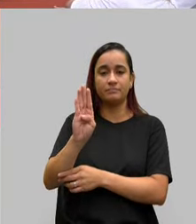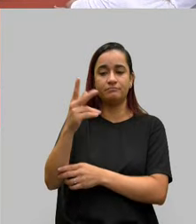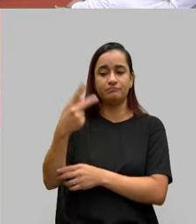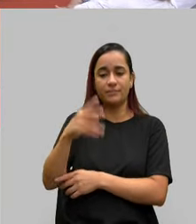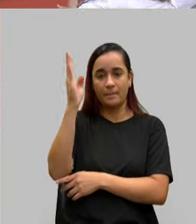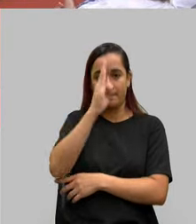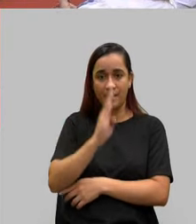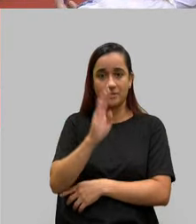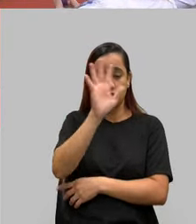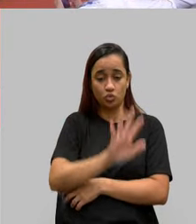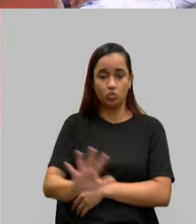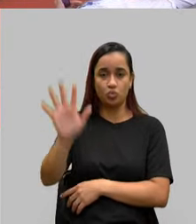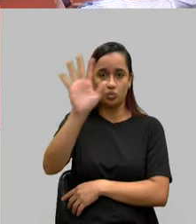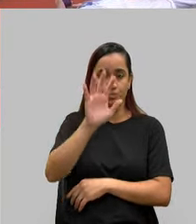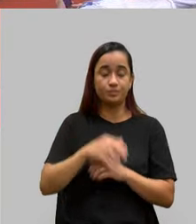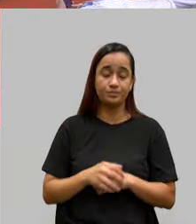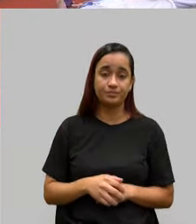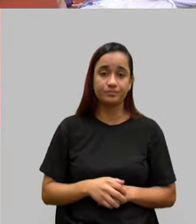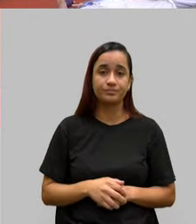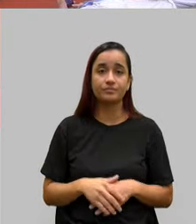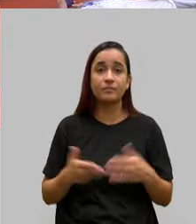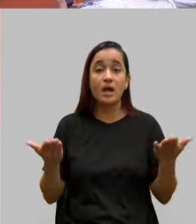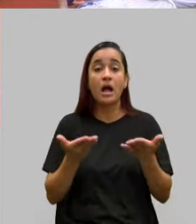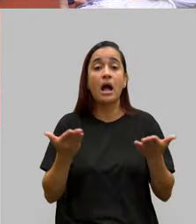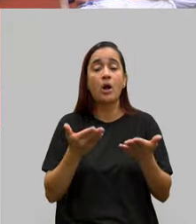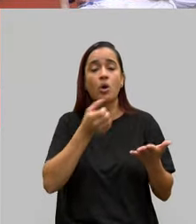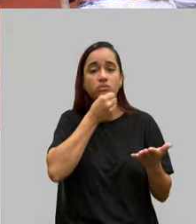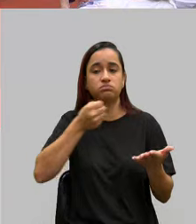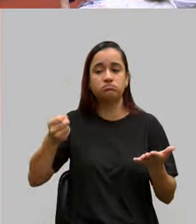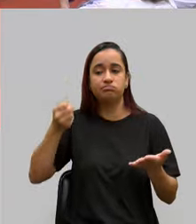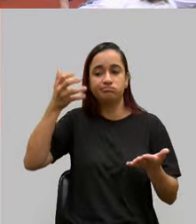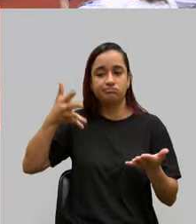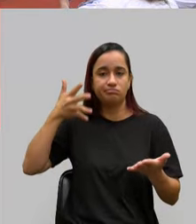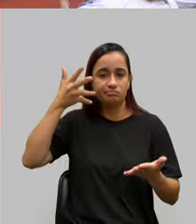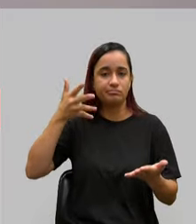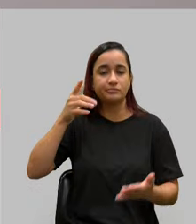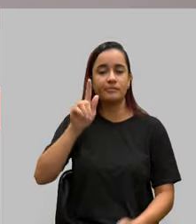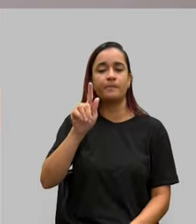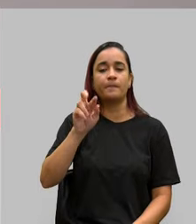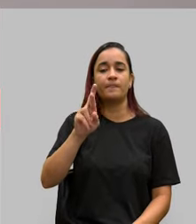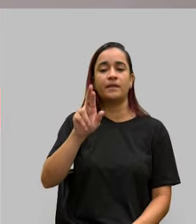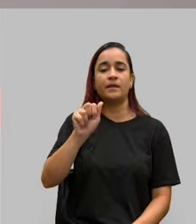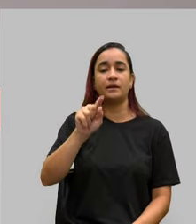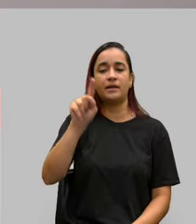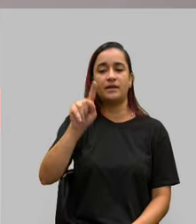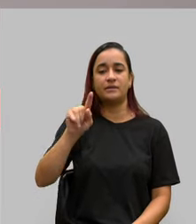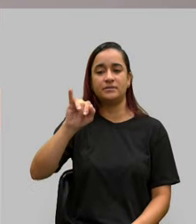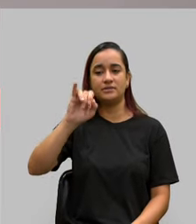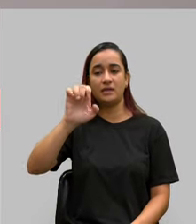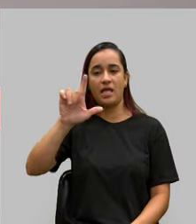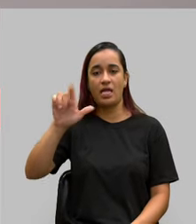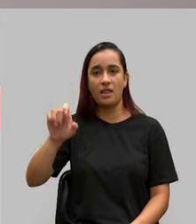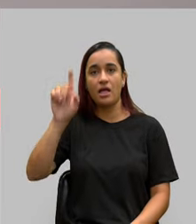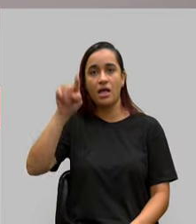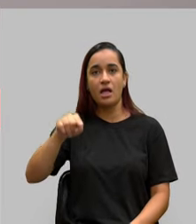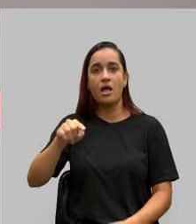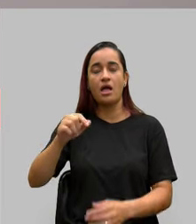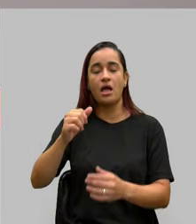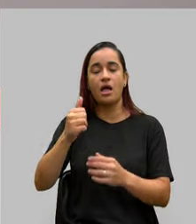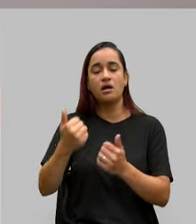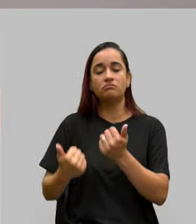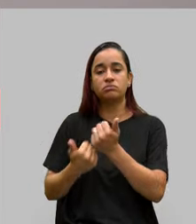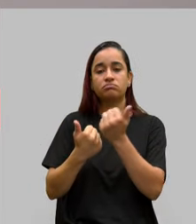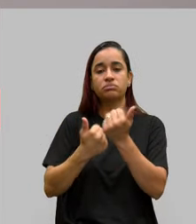nacional e ouviremos Graziele Dias da Silva da Superintendência Estadual de assistência farmacêutica da